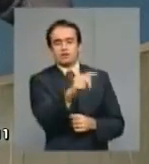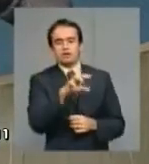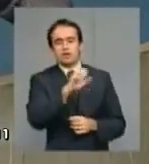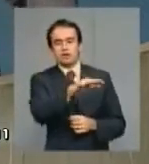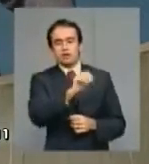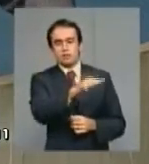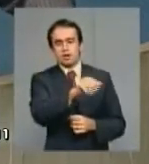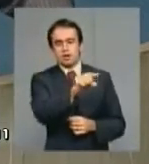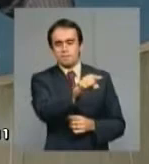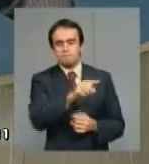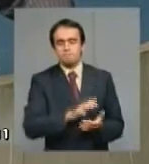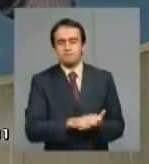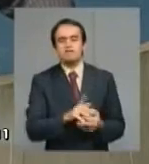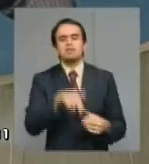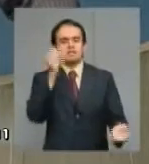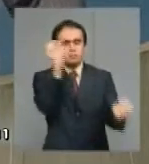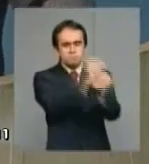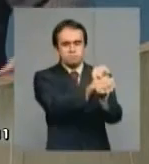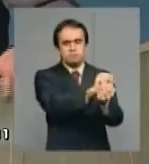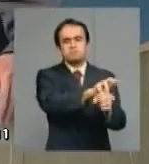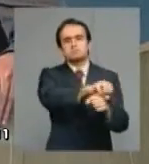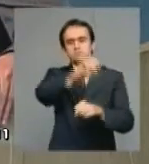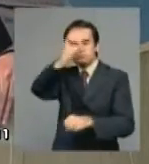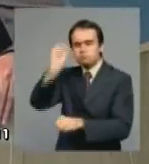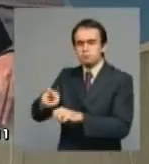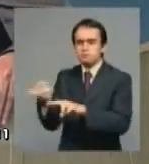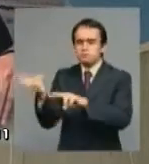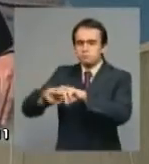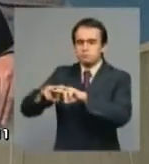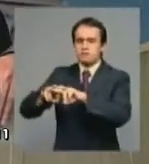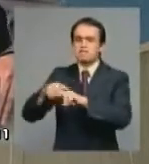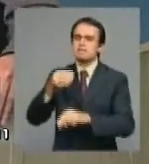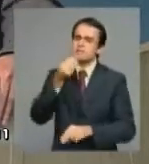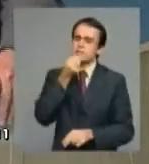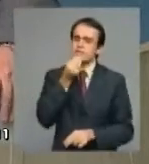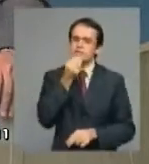Caucaia, meter nas algemas e jogar no xadrez, que é o que merece.